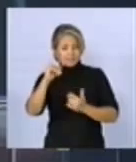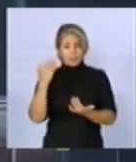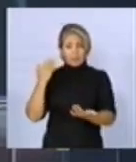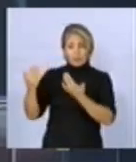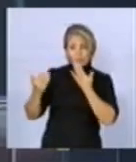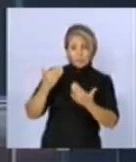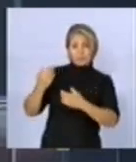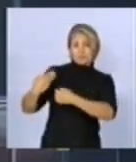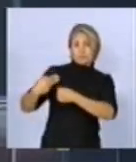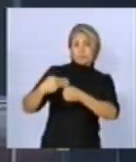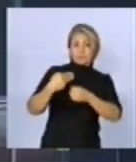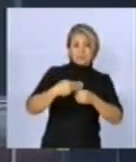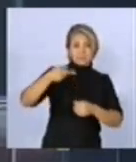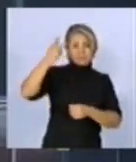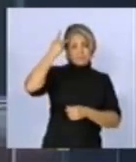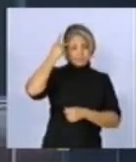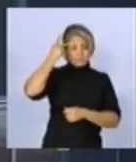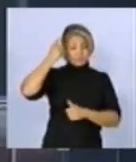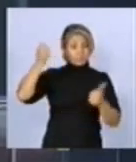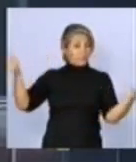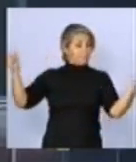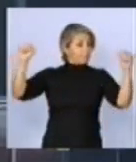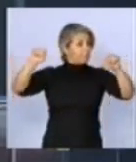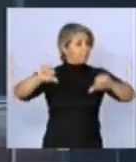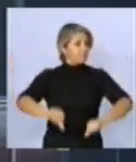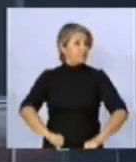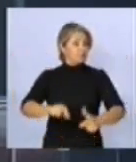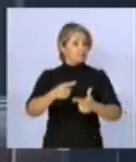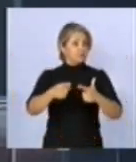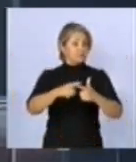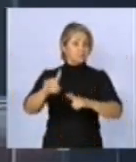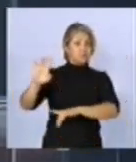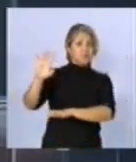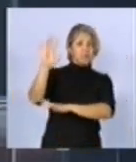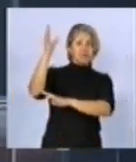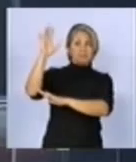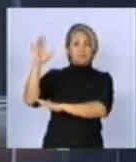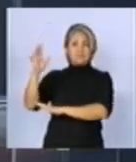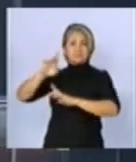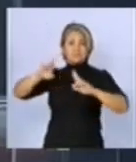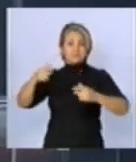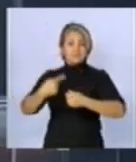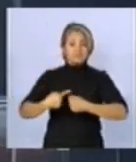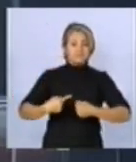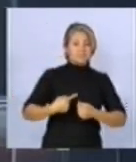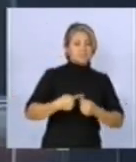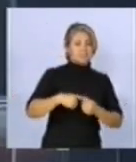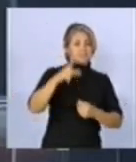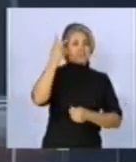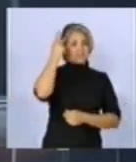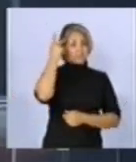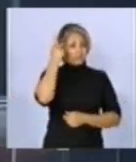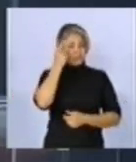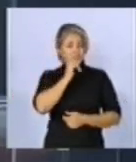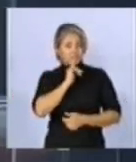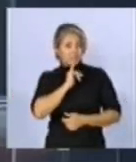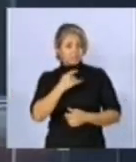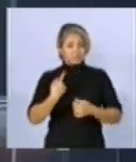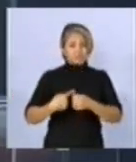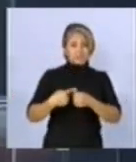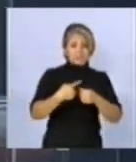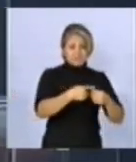aliás muito pior as condições ambientais do que a cidade de São Paulo São Paulo tem 11 milhões de